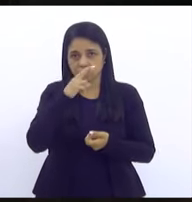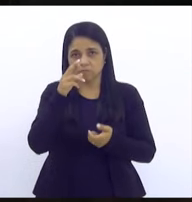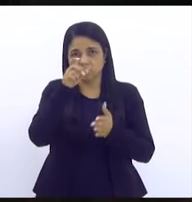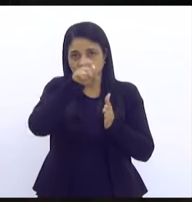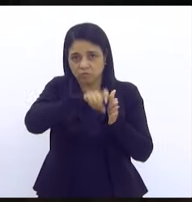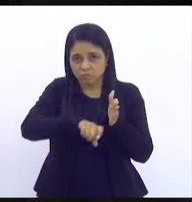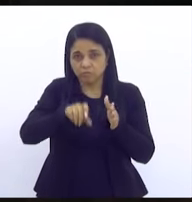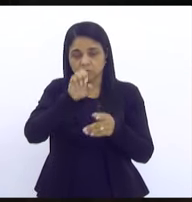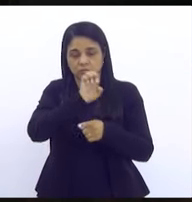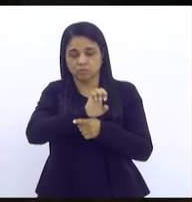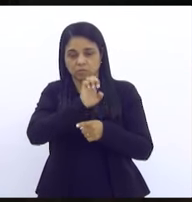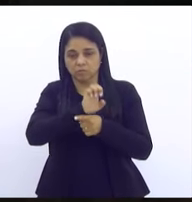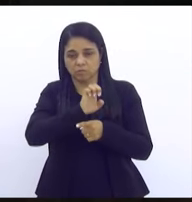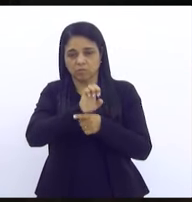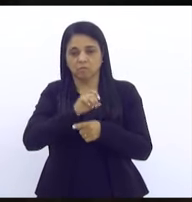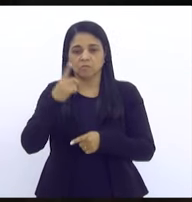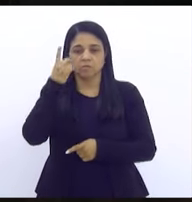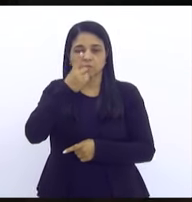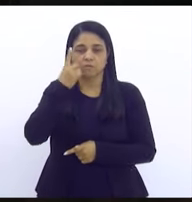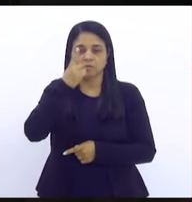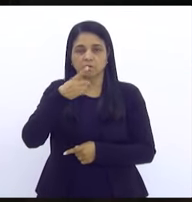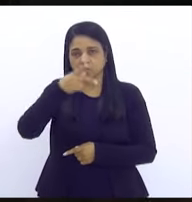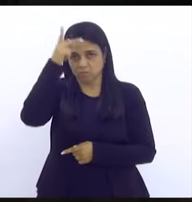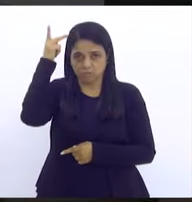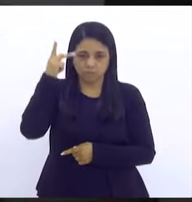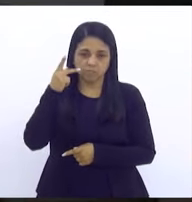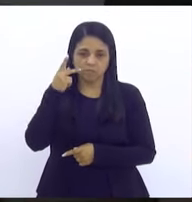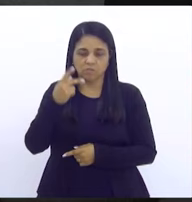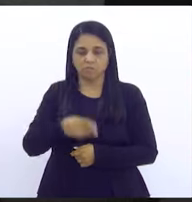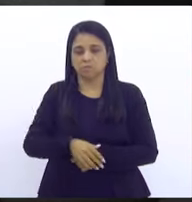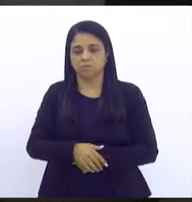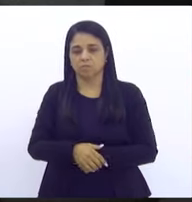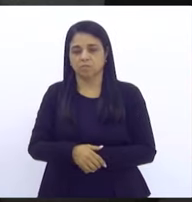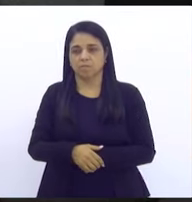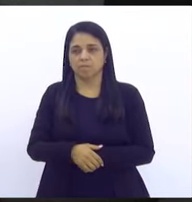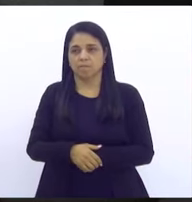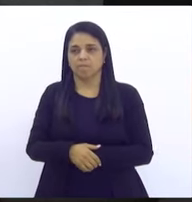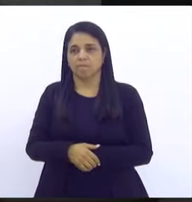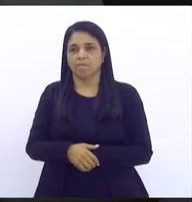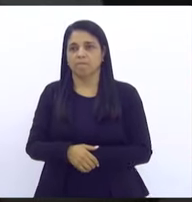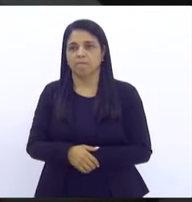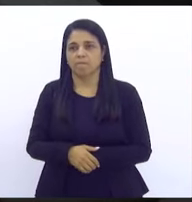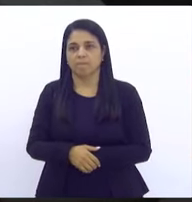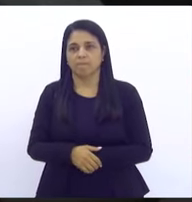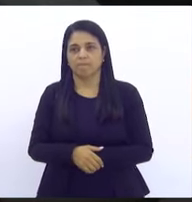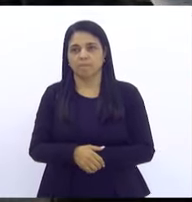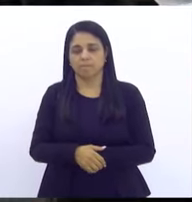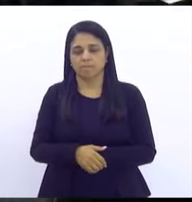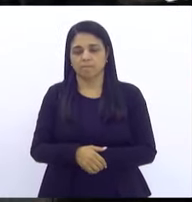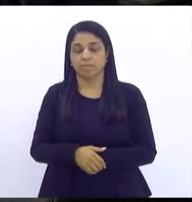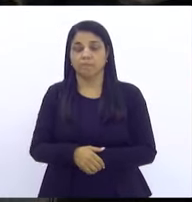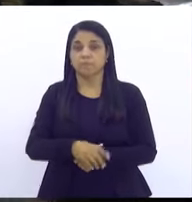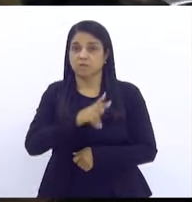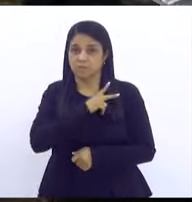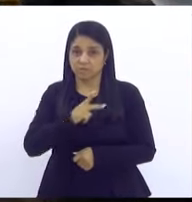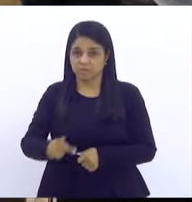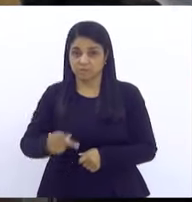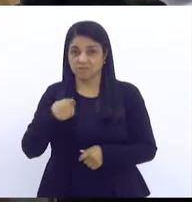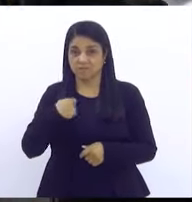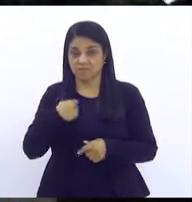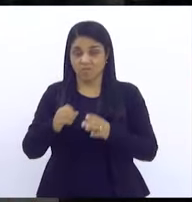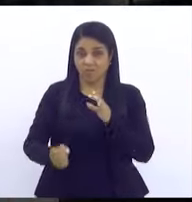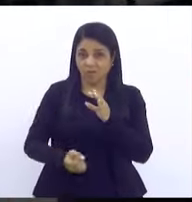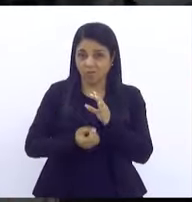Tributos Estaduais, deputado Luiz Paulo. Senhora presidente, sou autor das